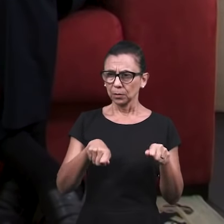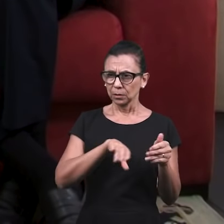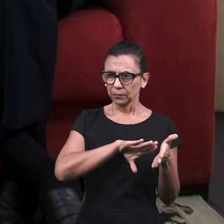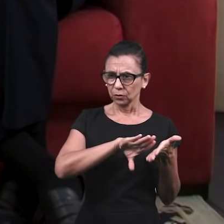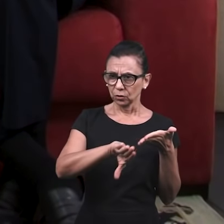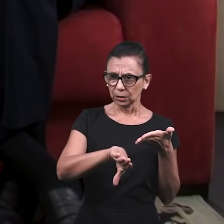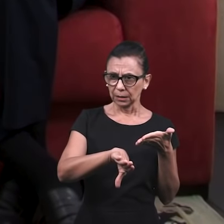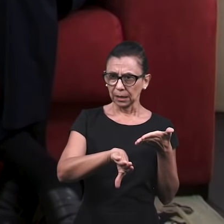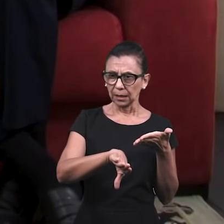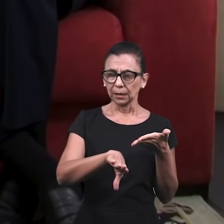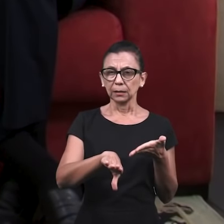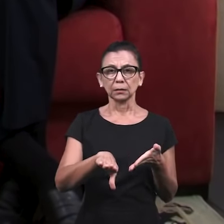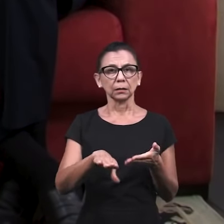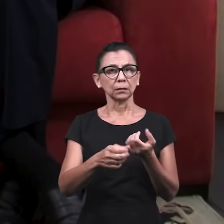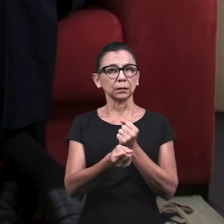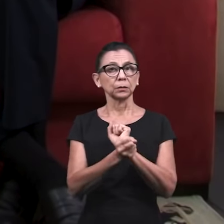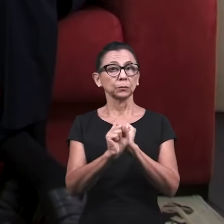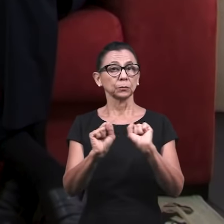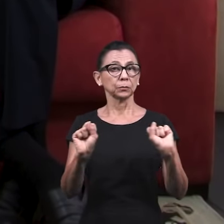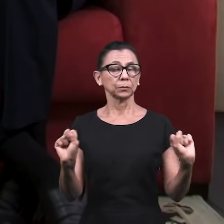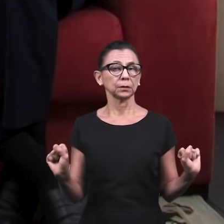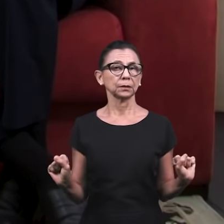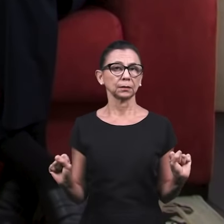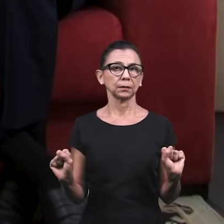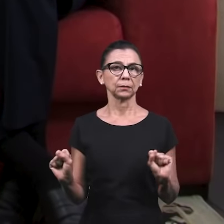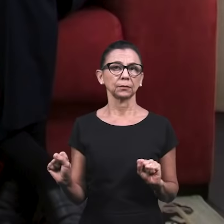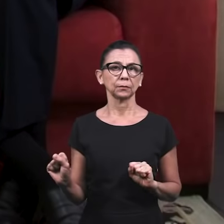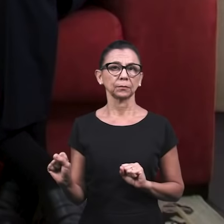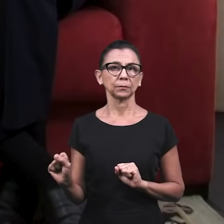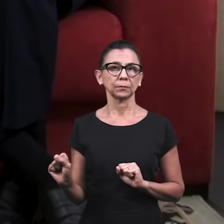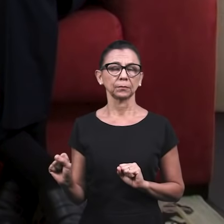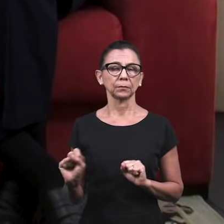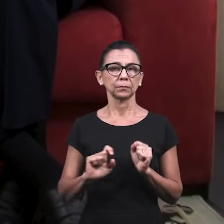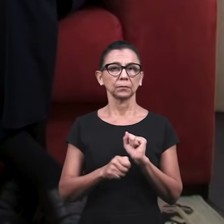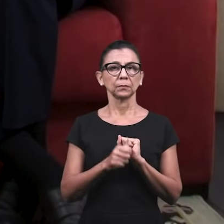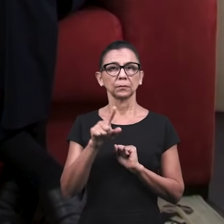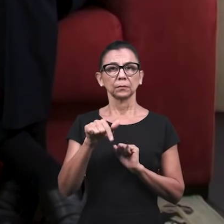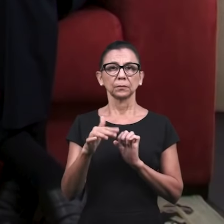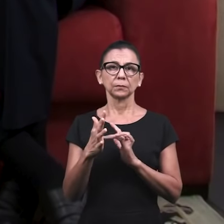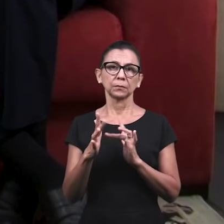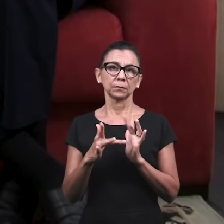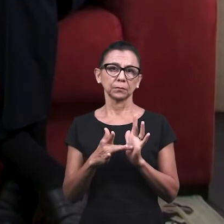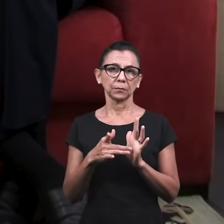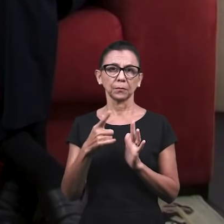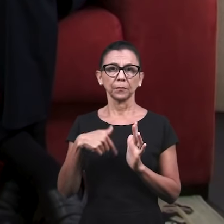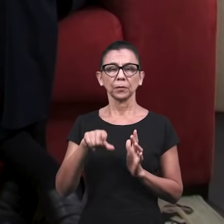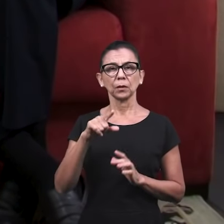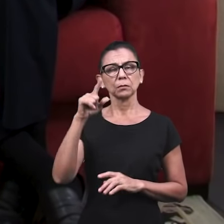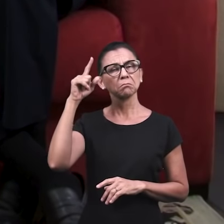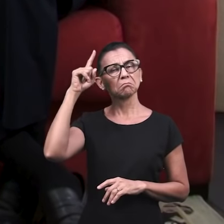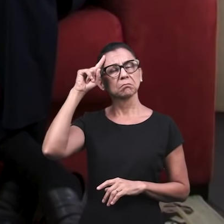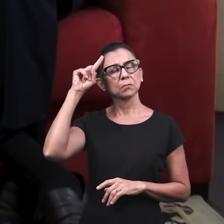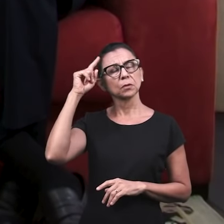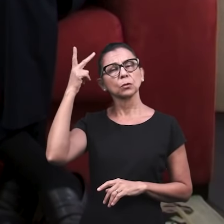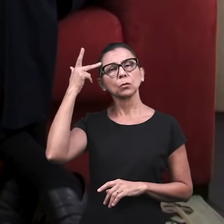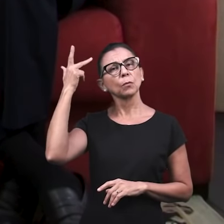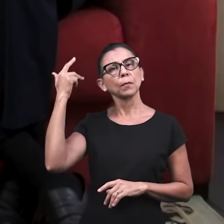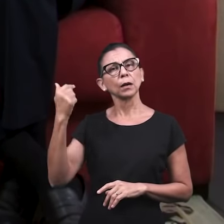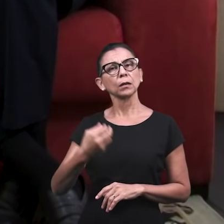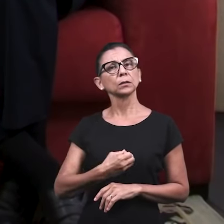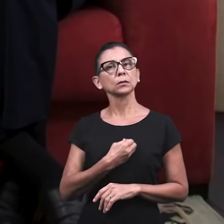nós precisamos conhecer o mistério, ou seja, conhecer Jesus. No nosso dia a dia, nós convivemos com